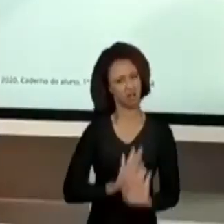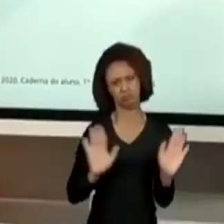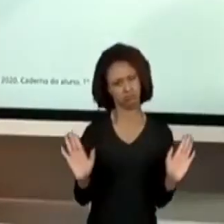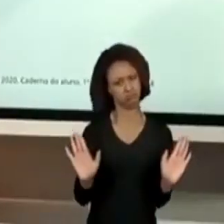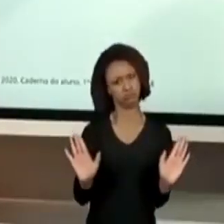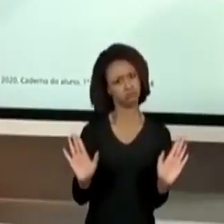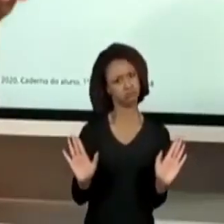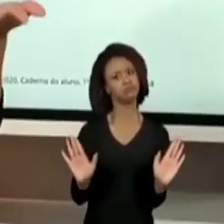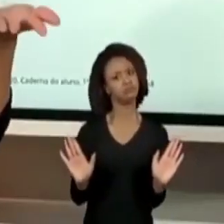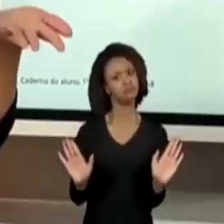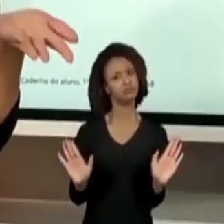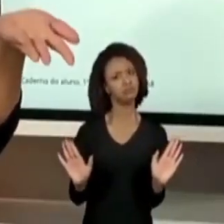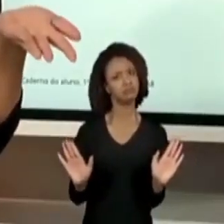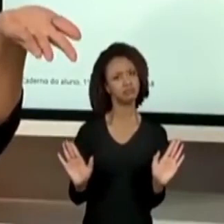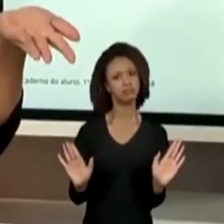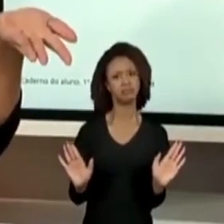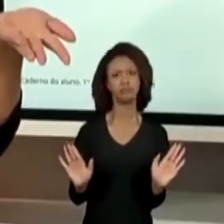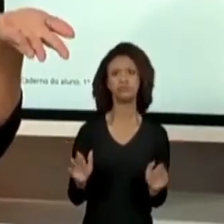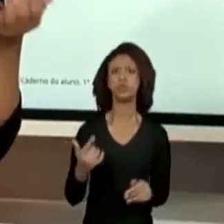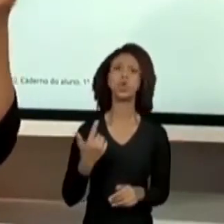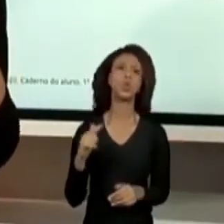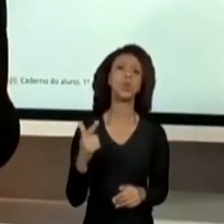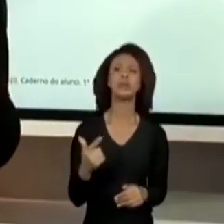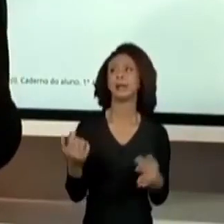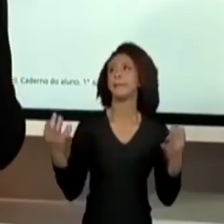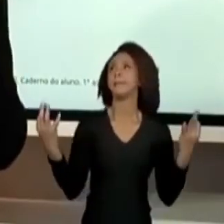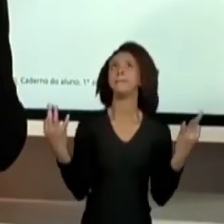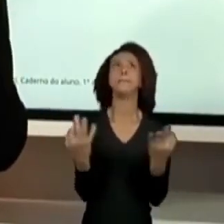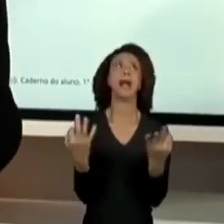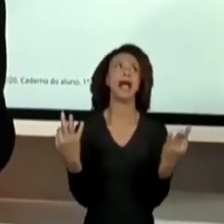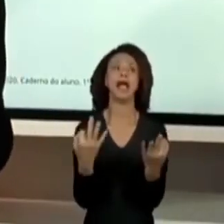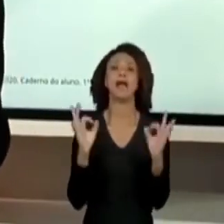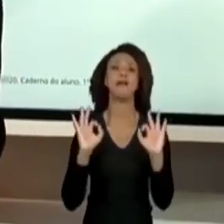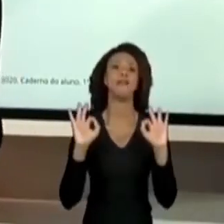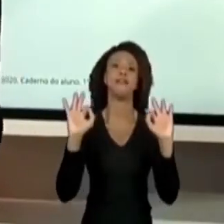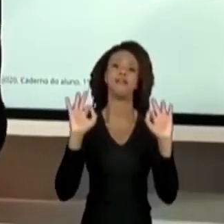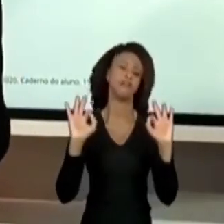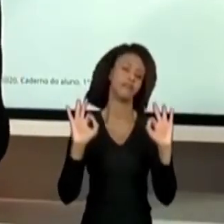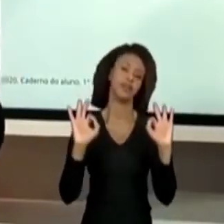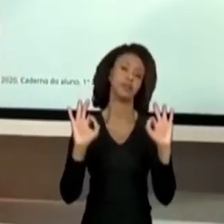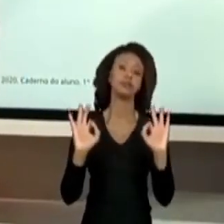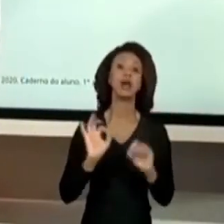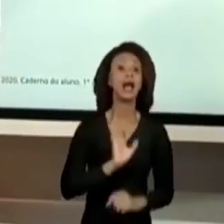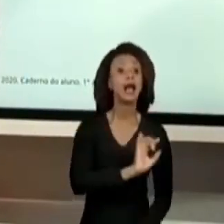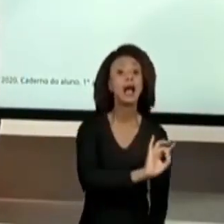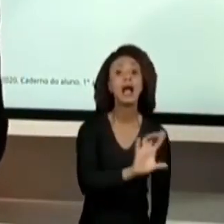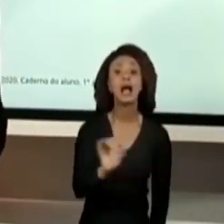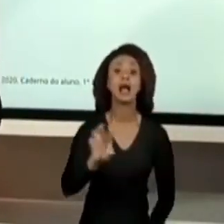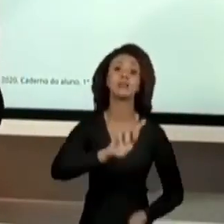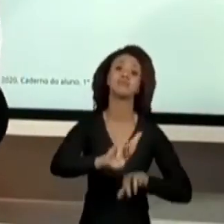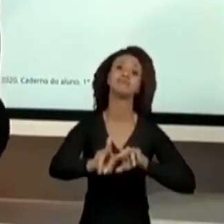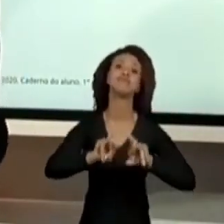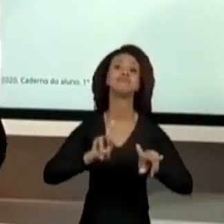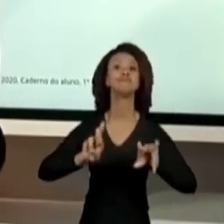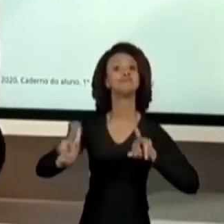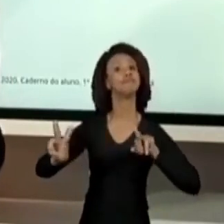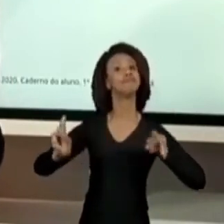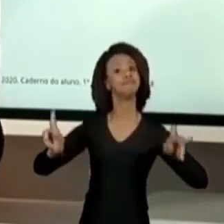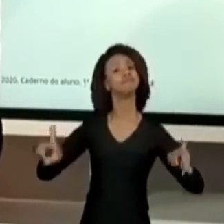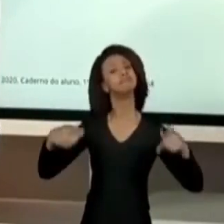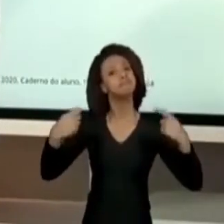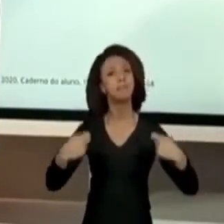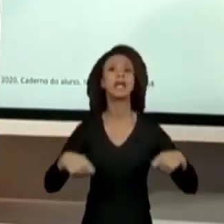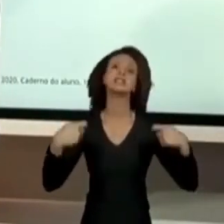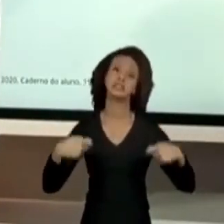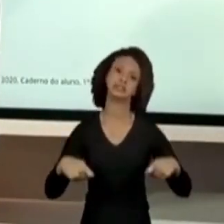Não é? Aliás, eu falo que nem existe imperfeição, porque nós somos assim, cada um tem que ser diferente do outro